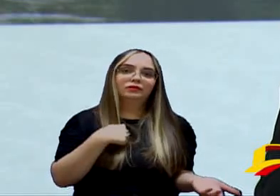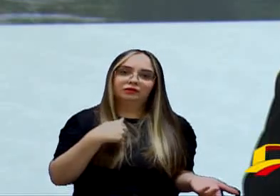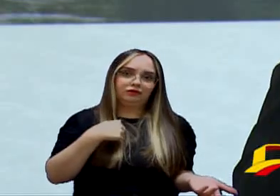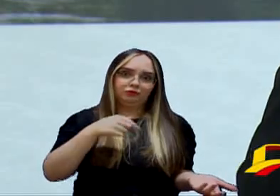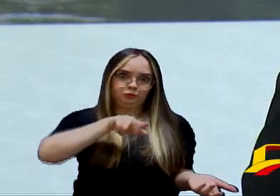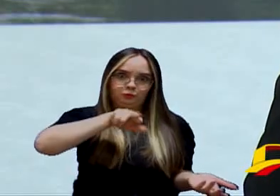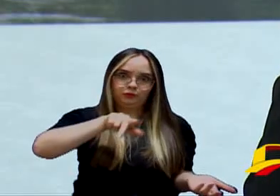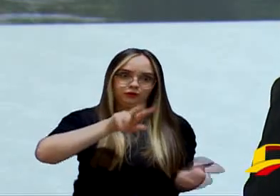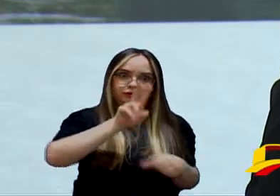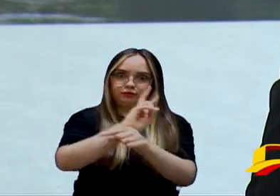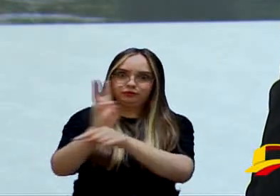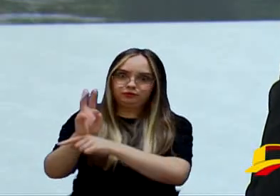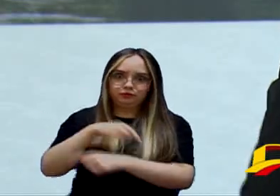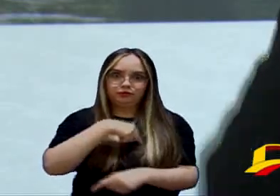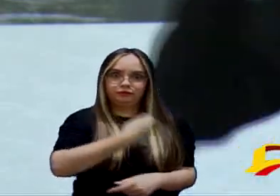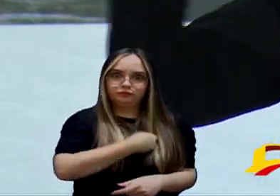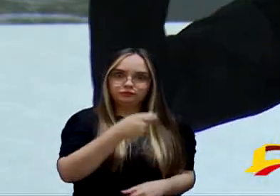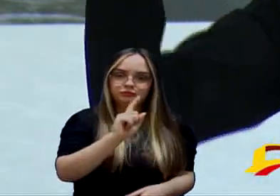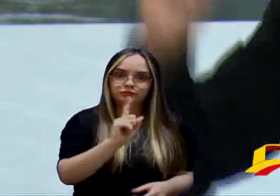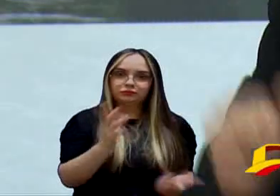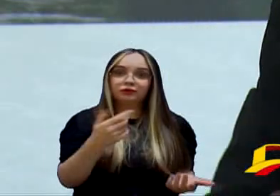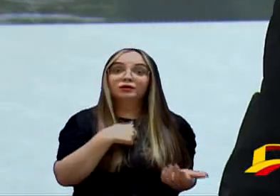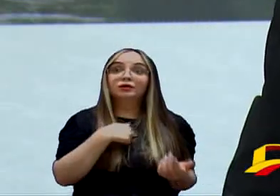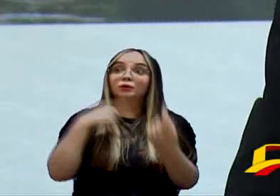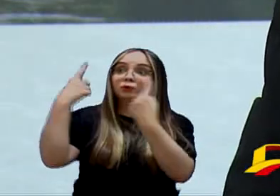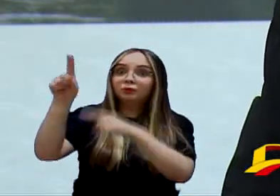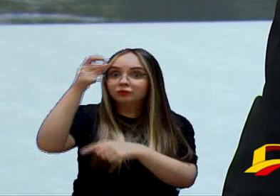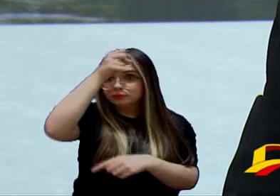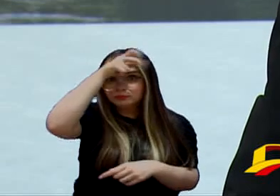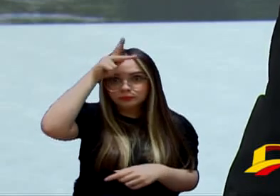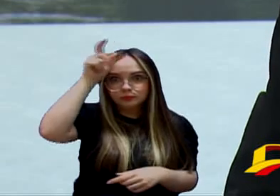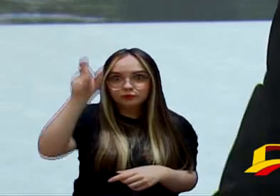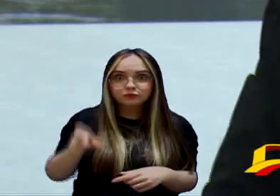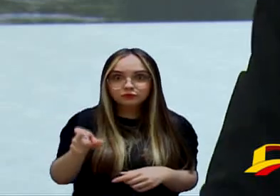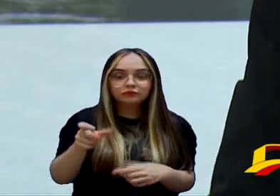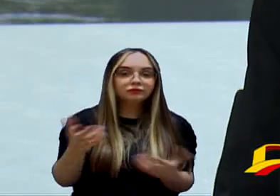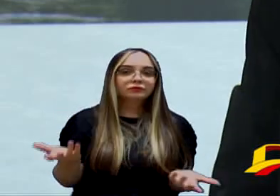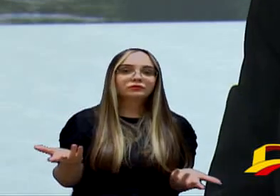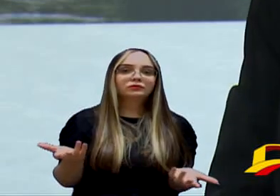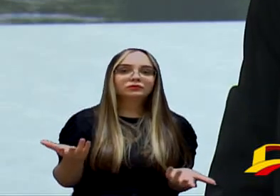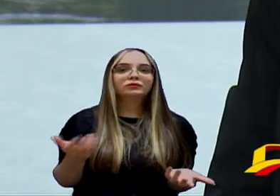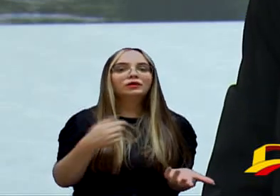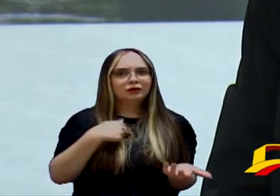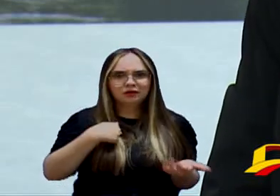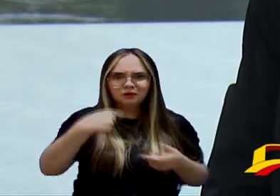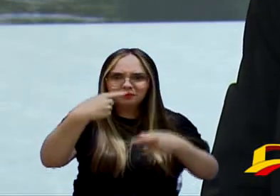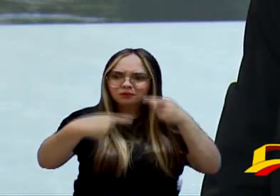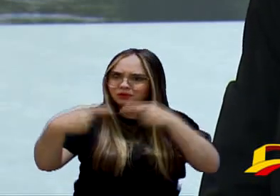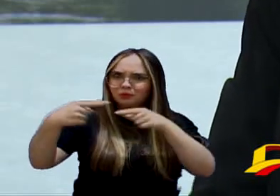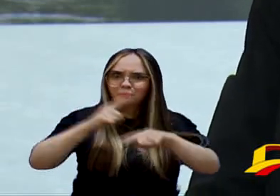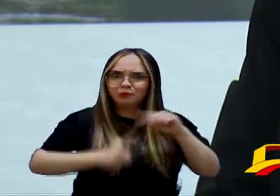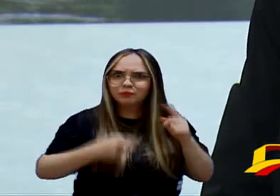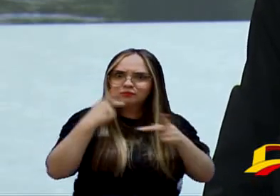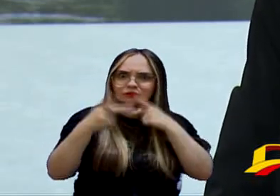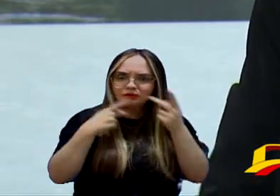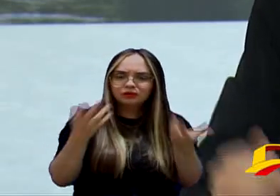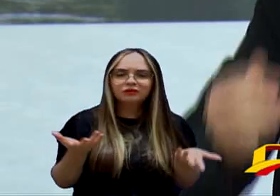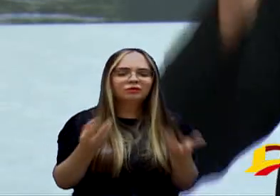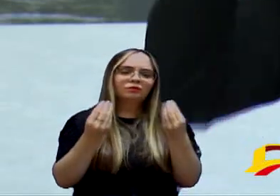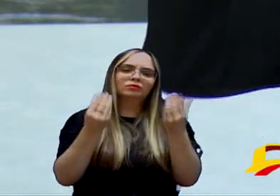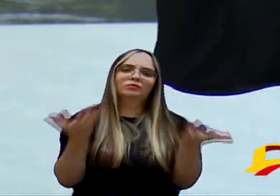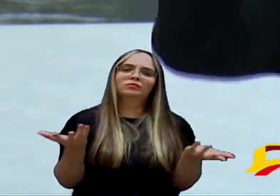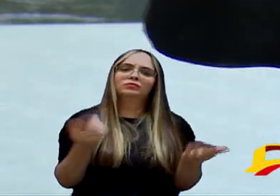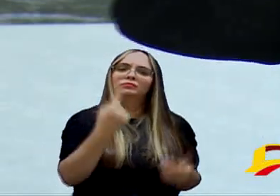fiscalizar qualquer coisa que eu venha falar contra o prefeito ou para comissão de ética isso é a democracia então Vereador